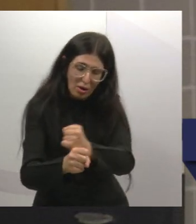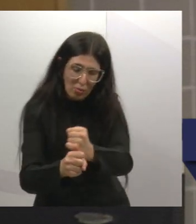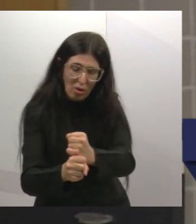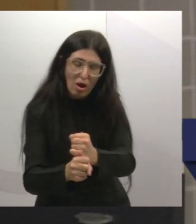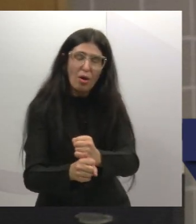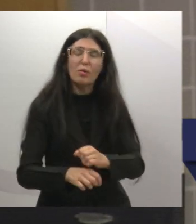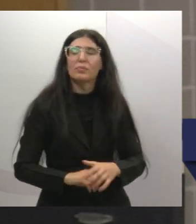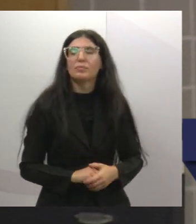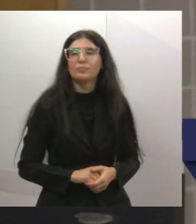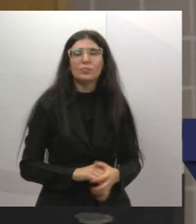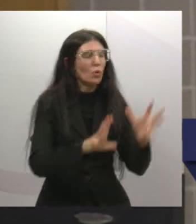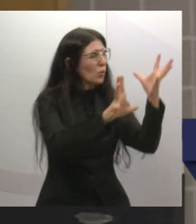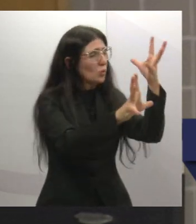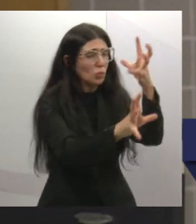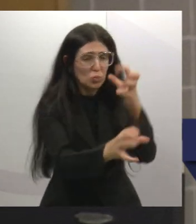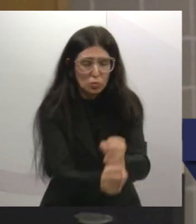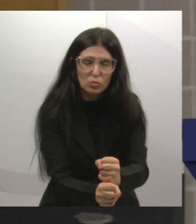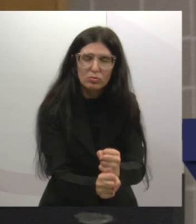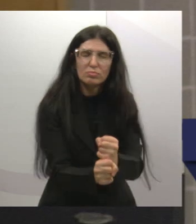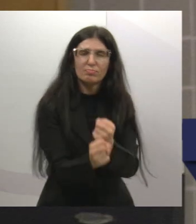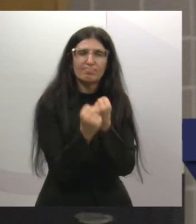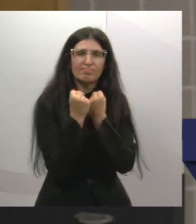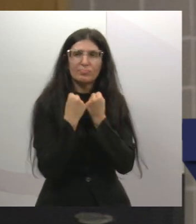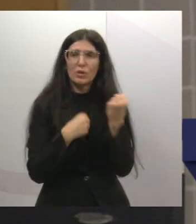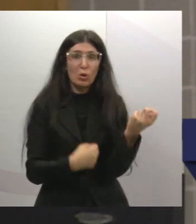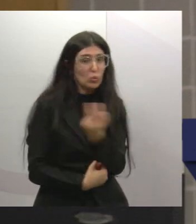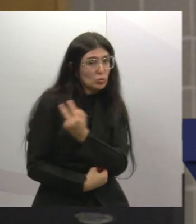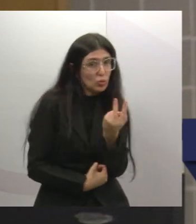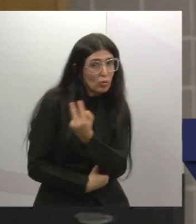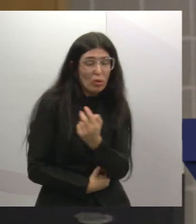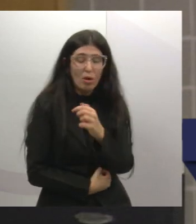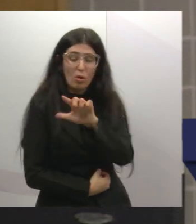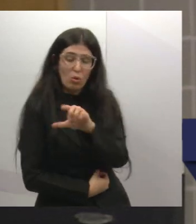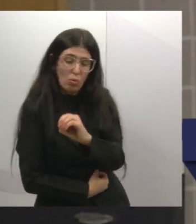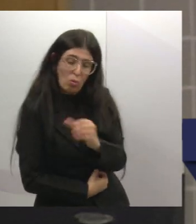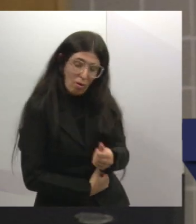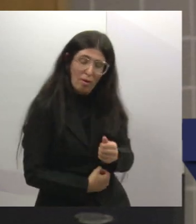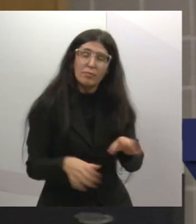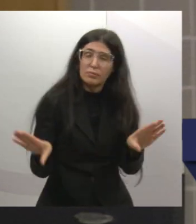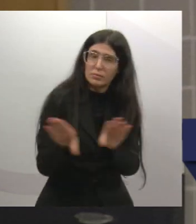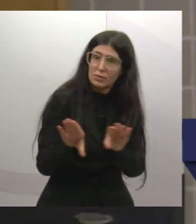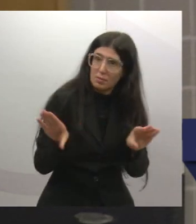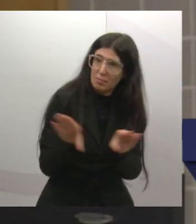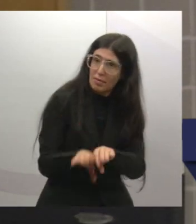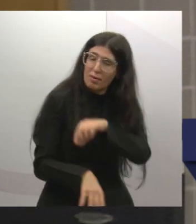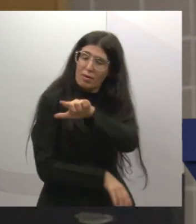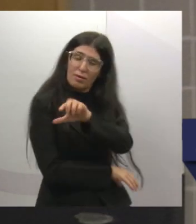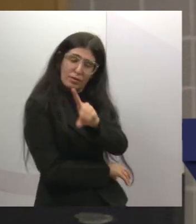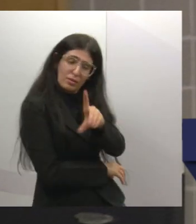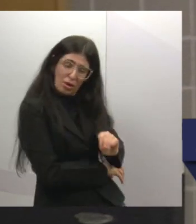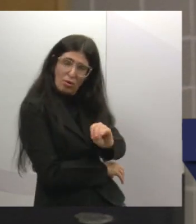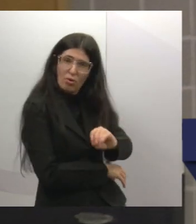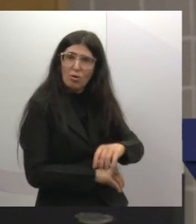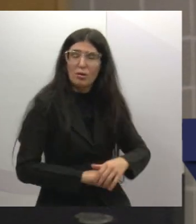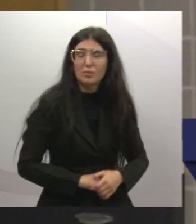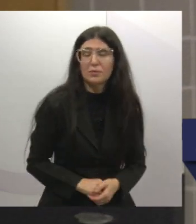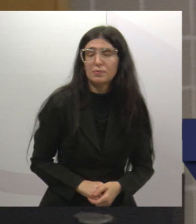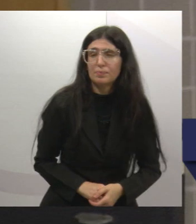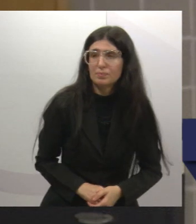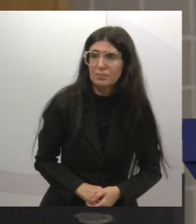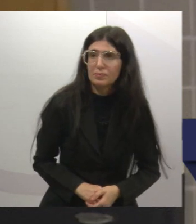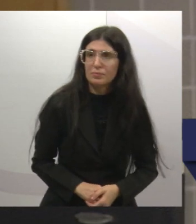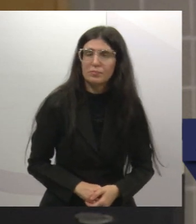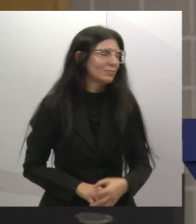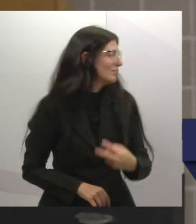é o mesmo para os dois âmbitos, tanto na LOA, quanto a execução.